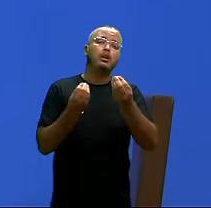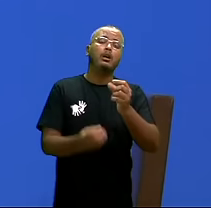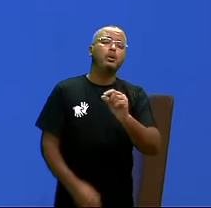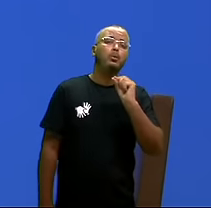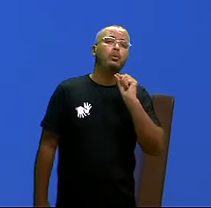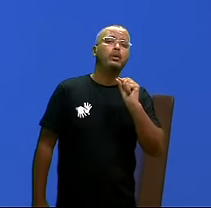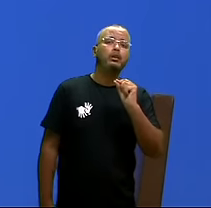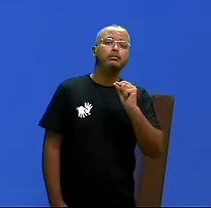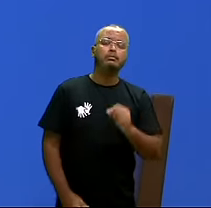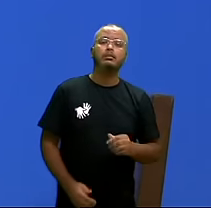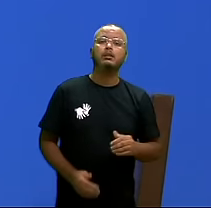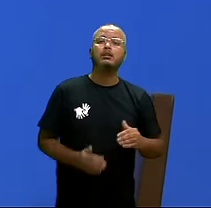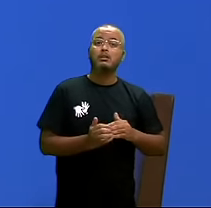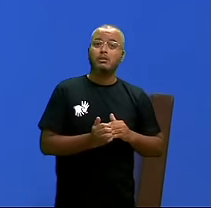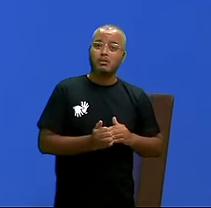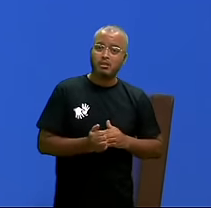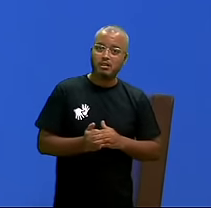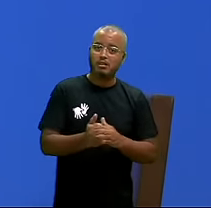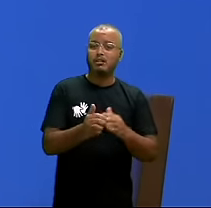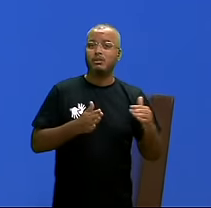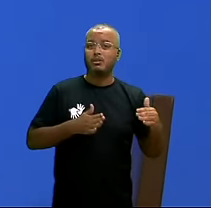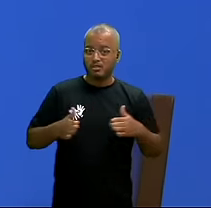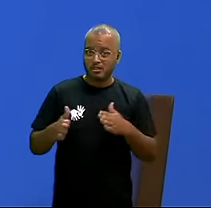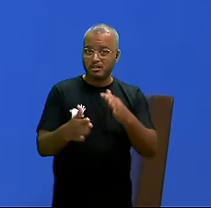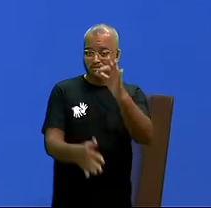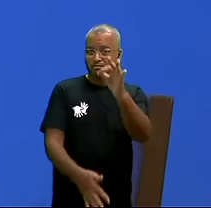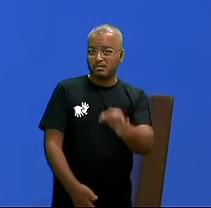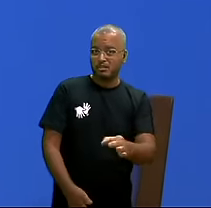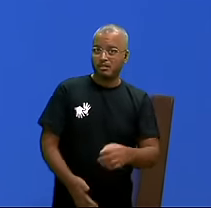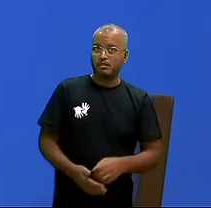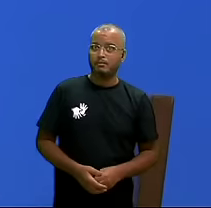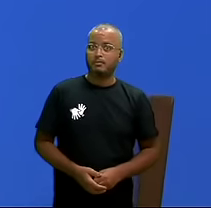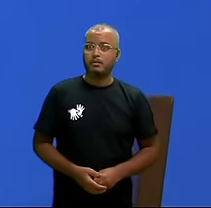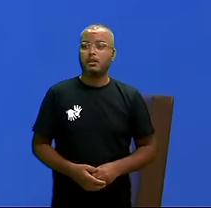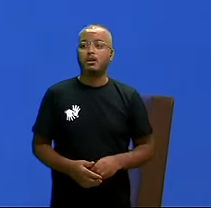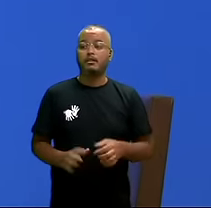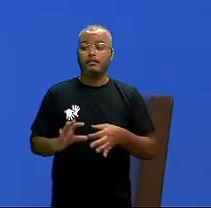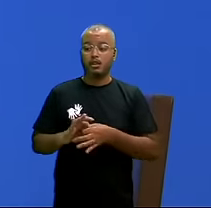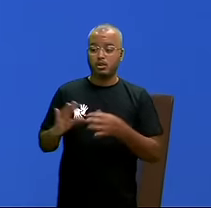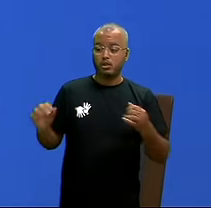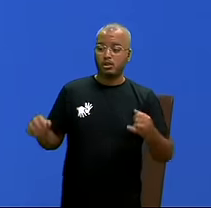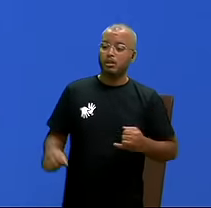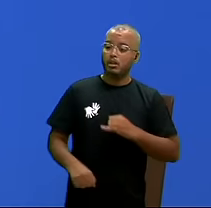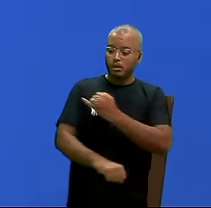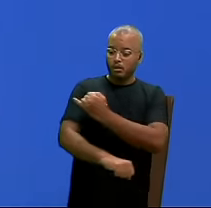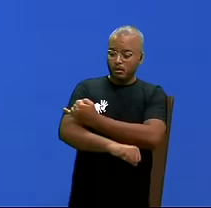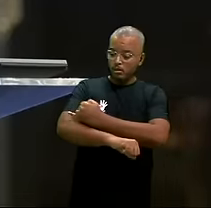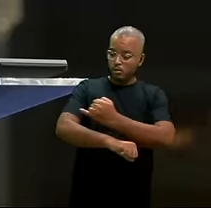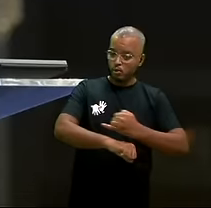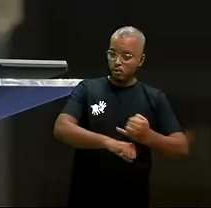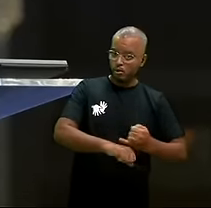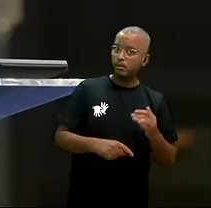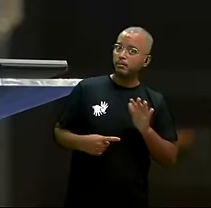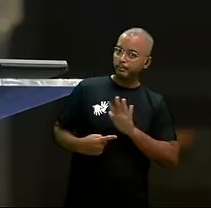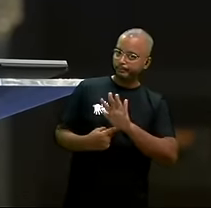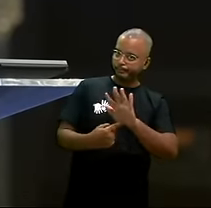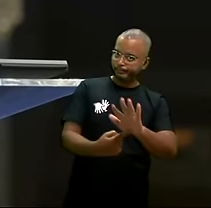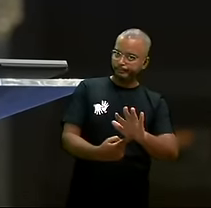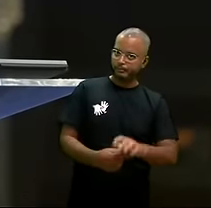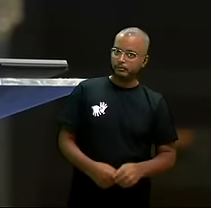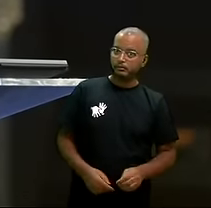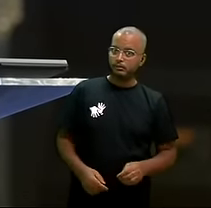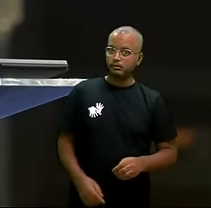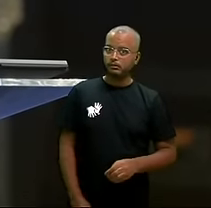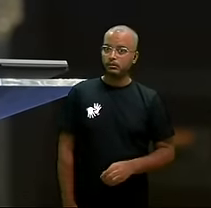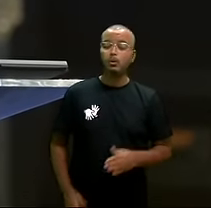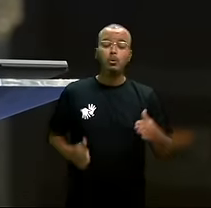perdão. Deus disse assim para Josué, dispõe e passa para o Jordão tu e todo esse povo para a terra que eu dou os filhos. Ou seja, Deus disse, ó, vai, a direção é